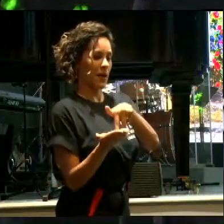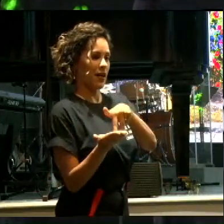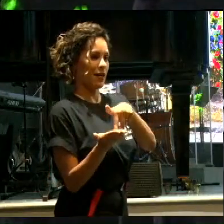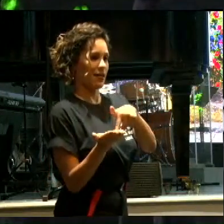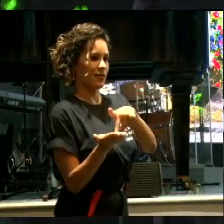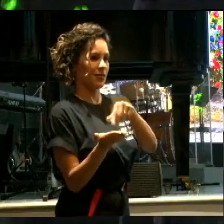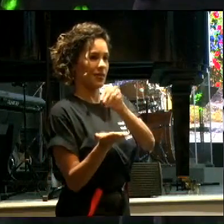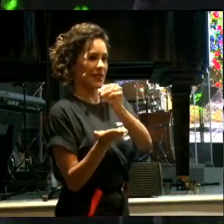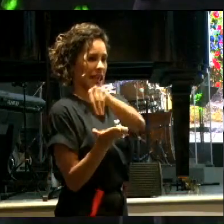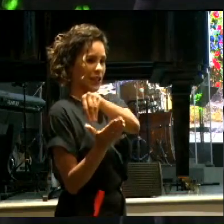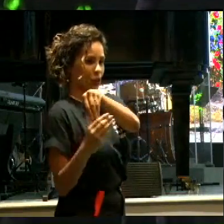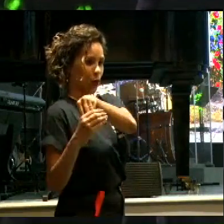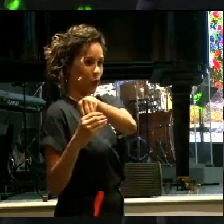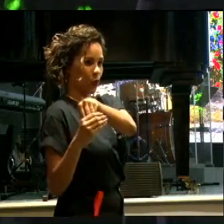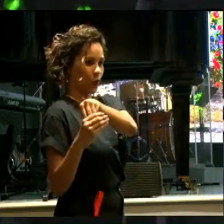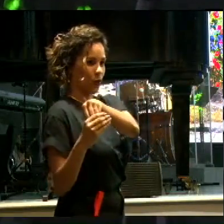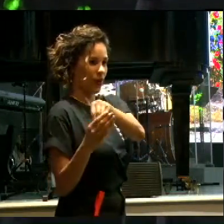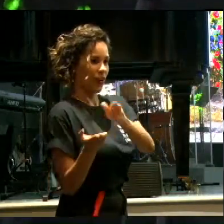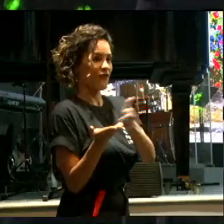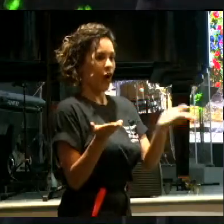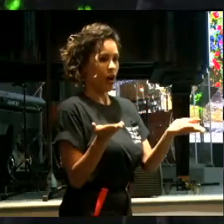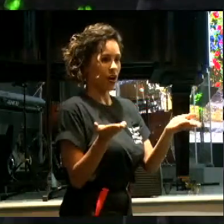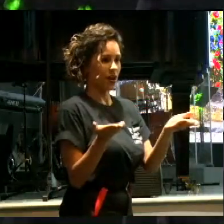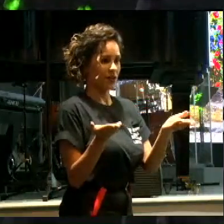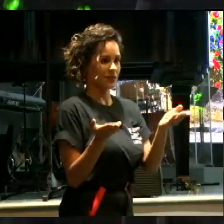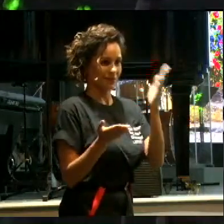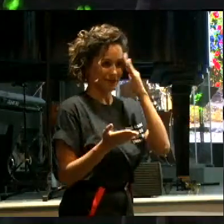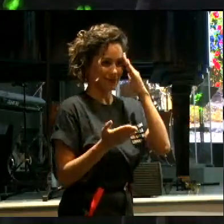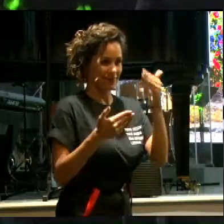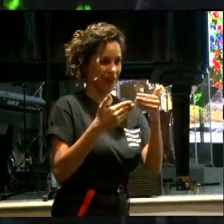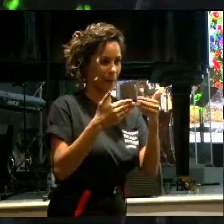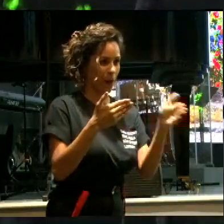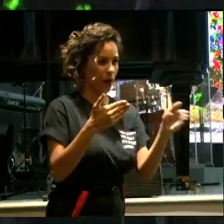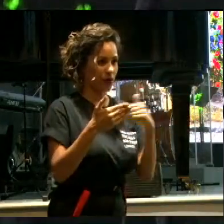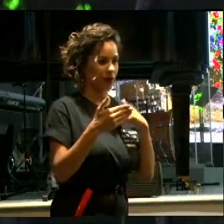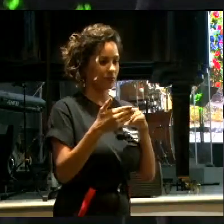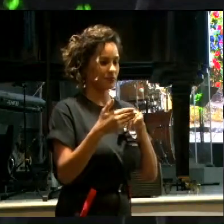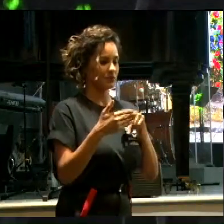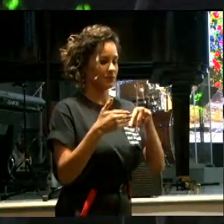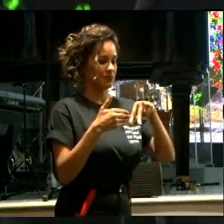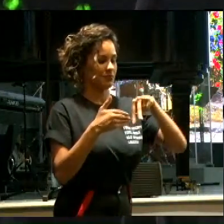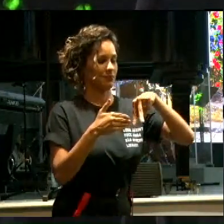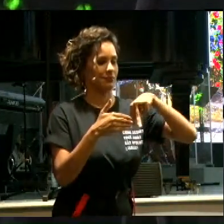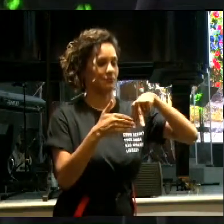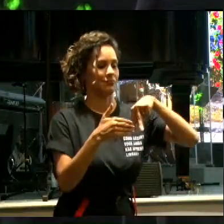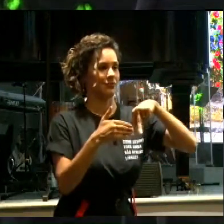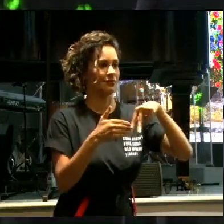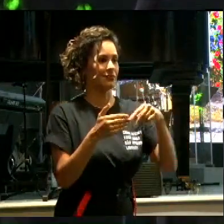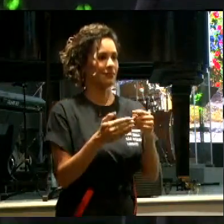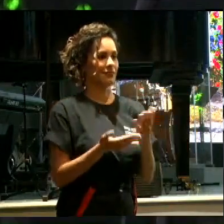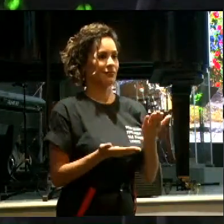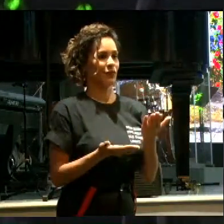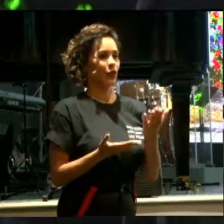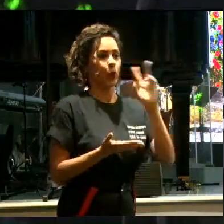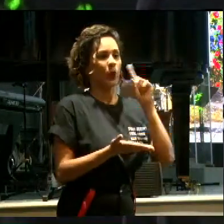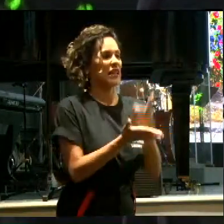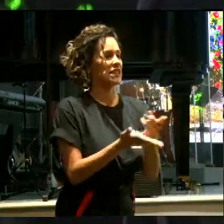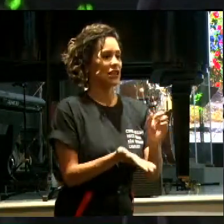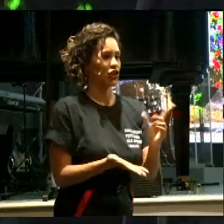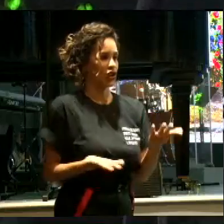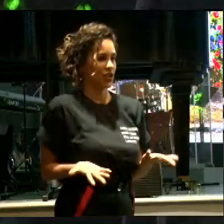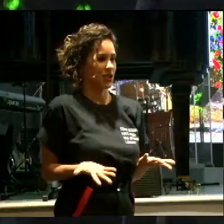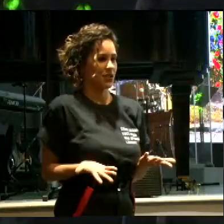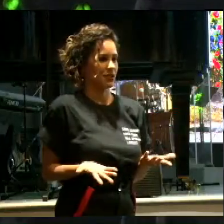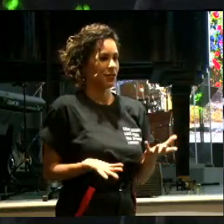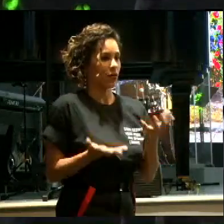por quê? Porque lá em Gálatas 6, versículo 7, diz assim, não erreis, Deus não se deixa escarnecer, porque tudo que o homem